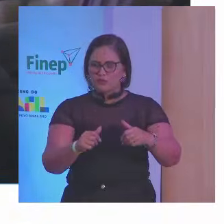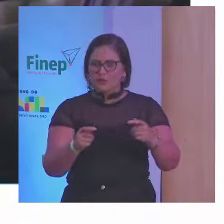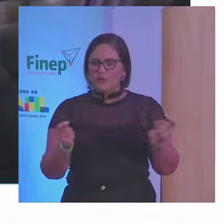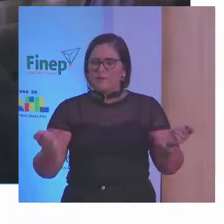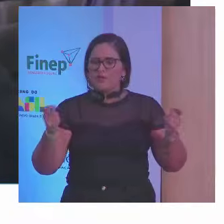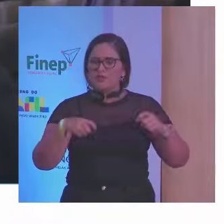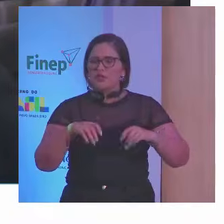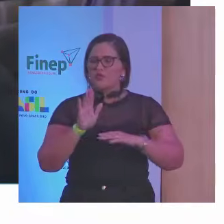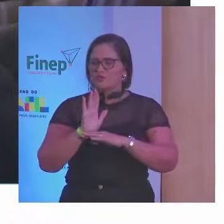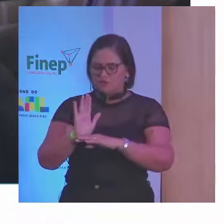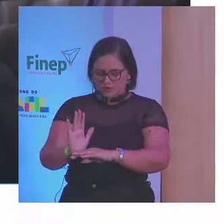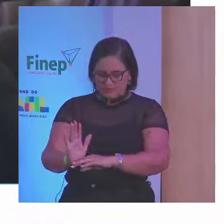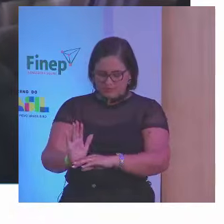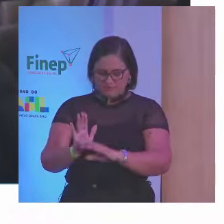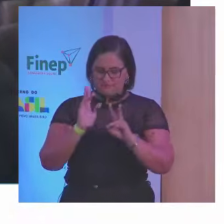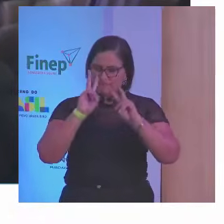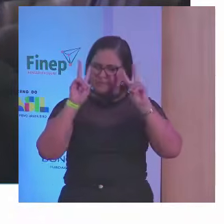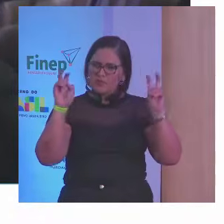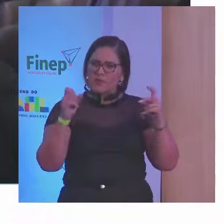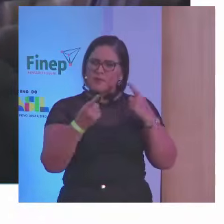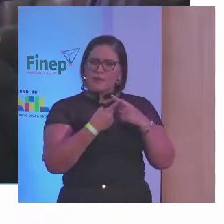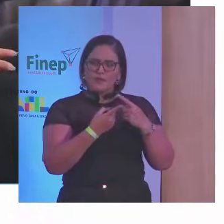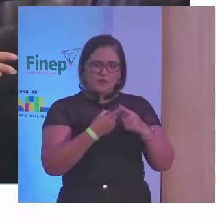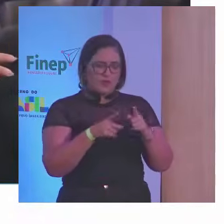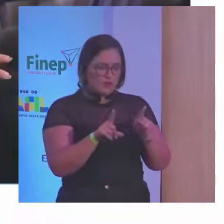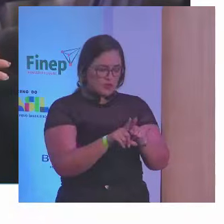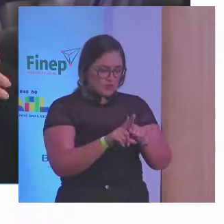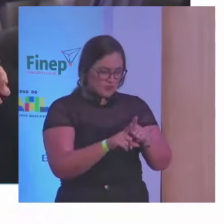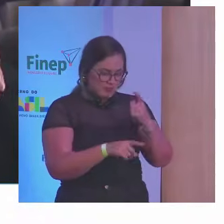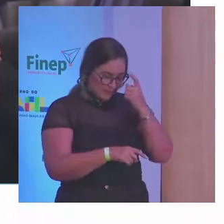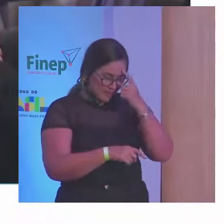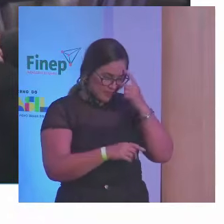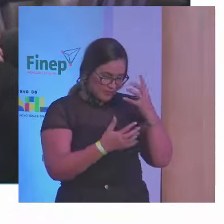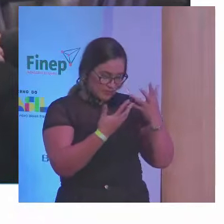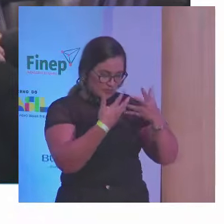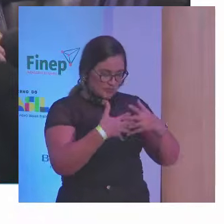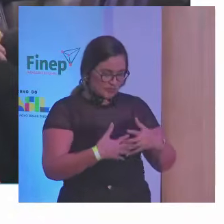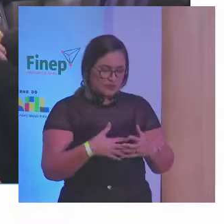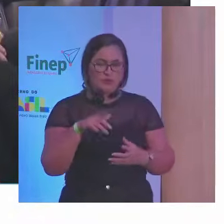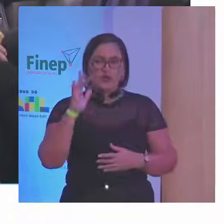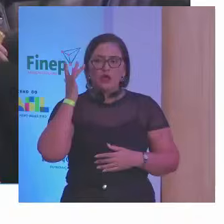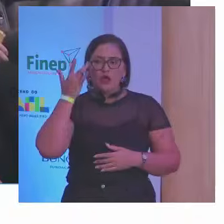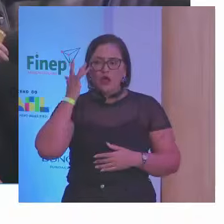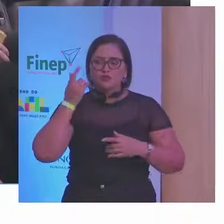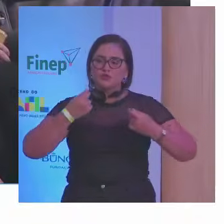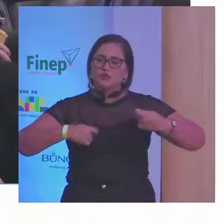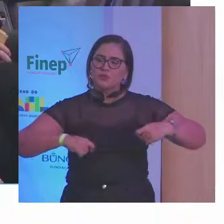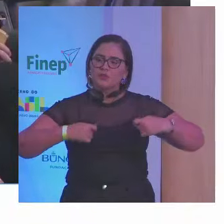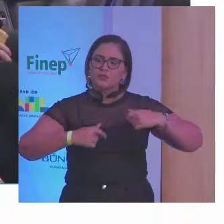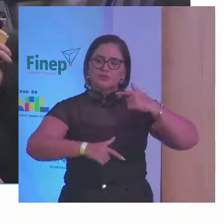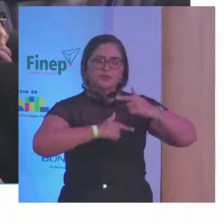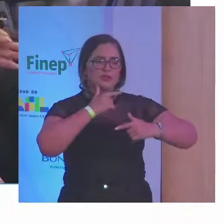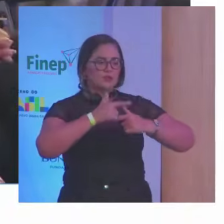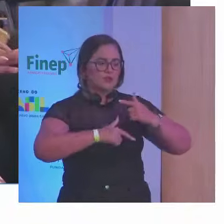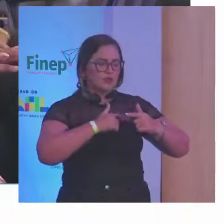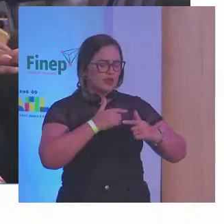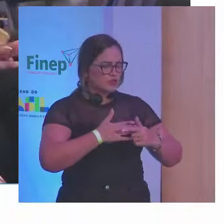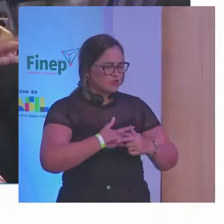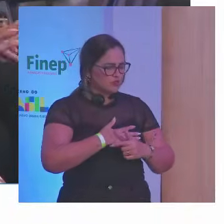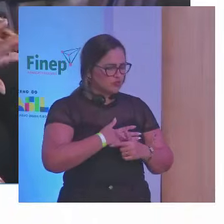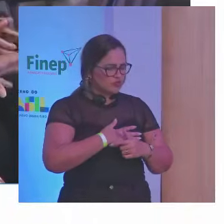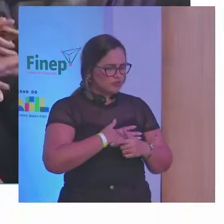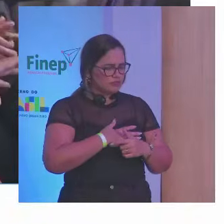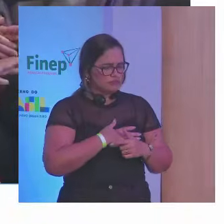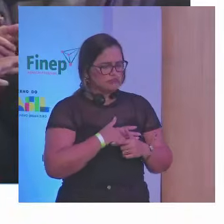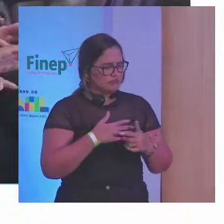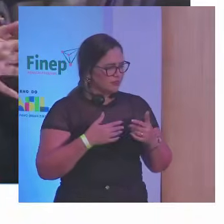poderia ajudar nessa questão, porque eu também penso nesse sentido. Acho que a gente precisa trabalhar com o mundo da forma como ele é, não da